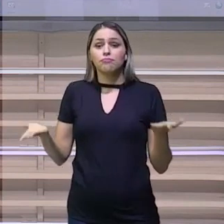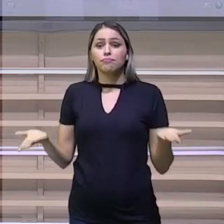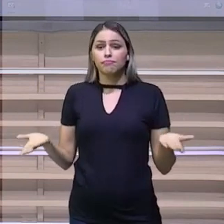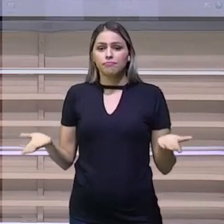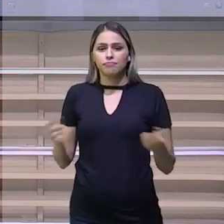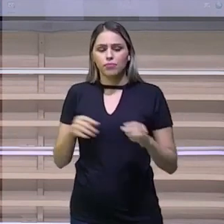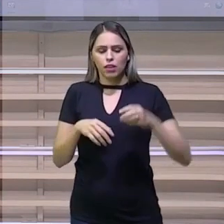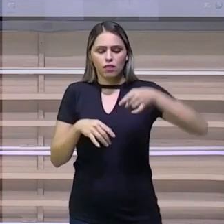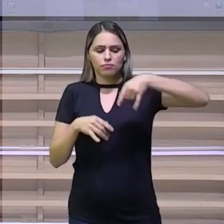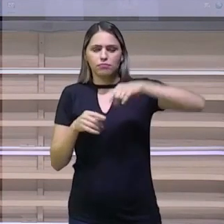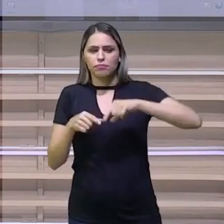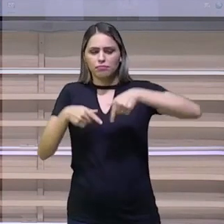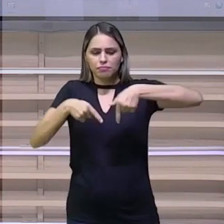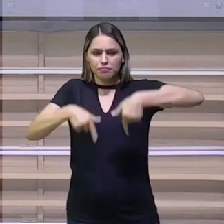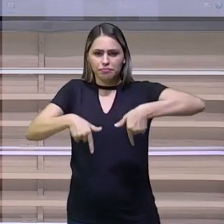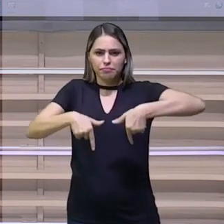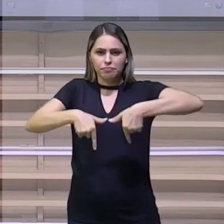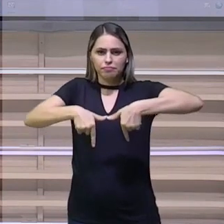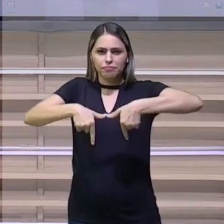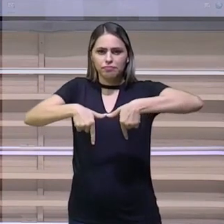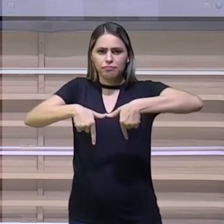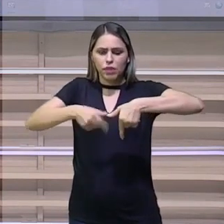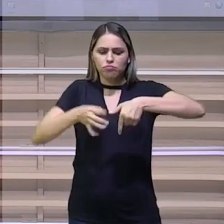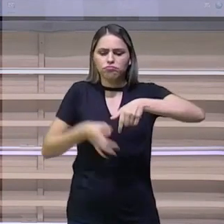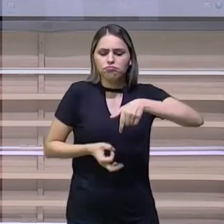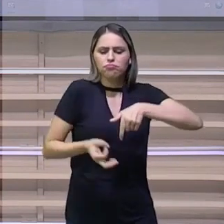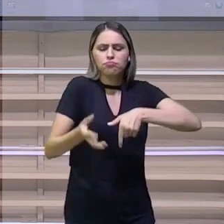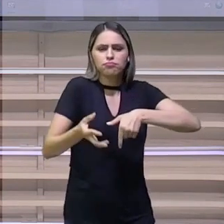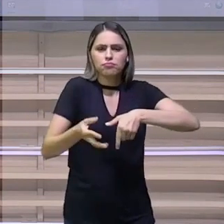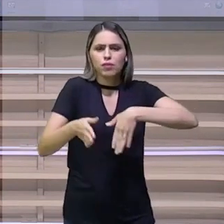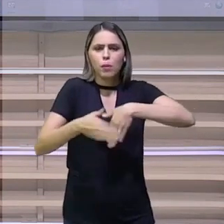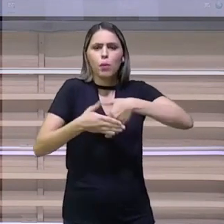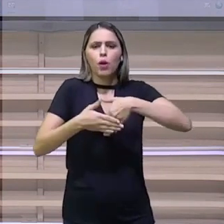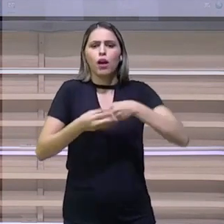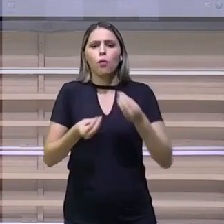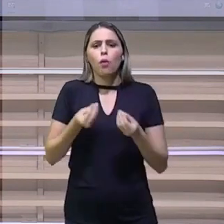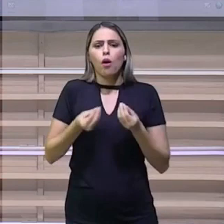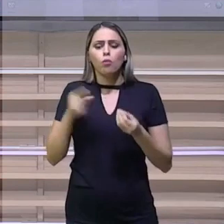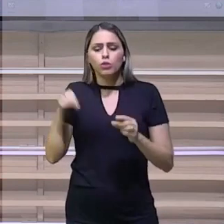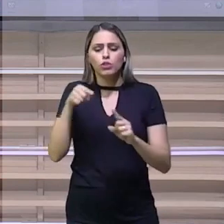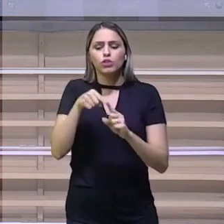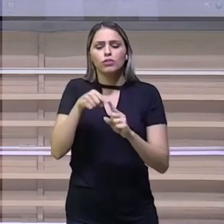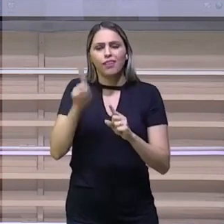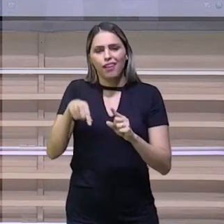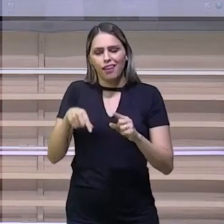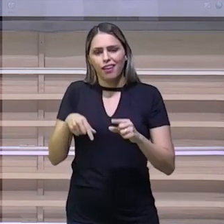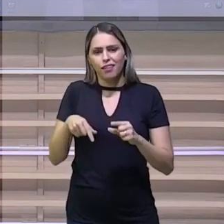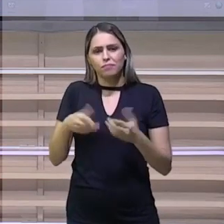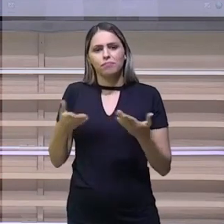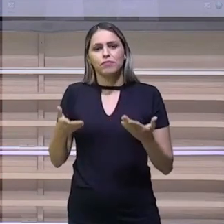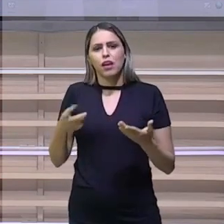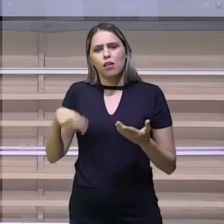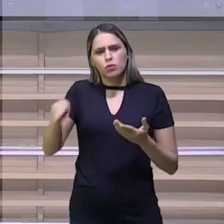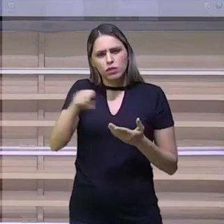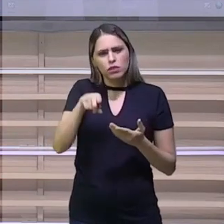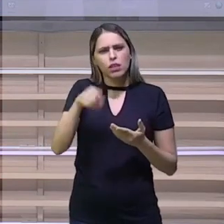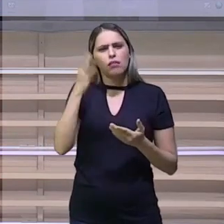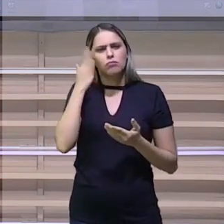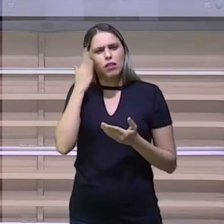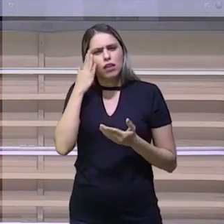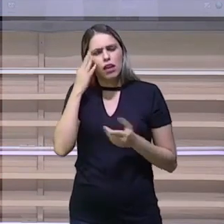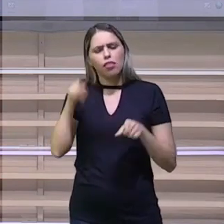a trave? O objetivo era o gol. Você conseguiu? Conseguiu. Então você vai conseguir também fazer